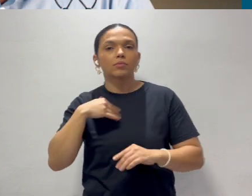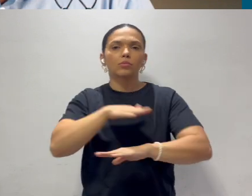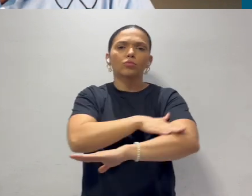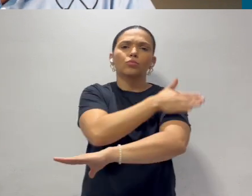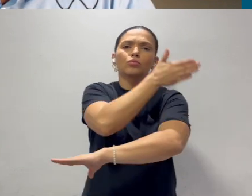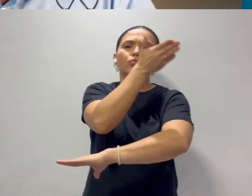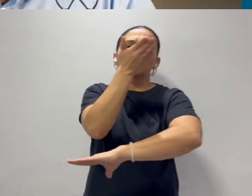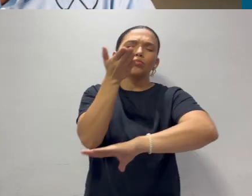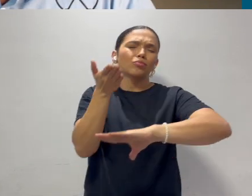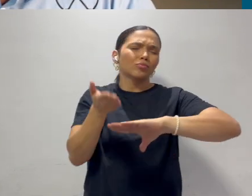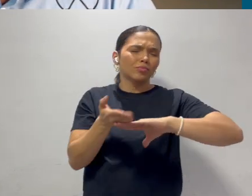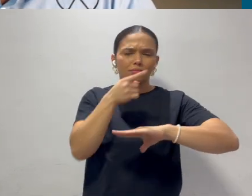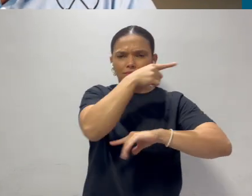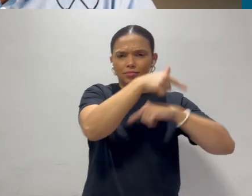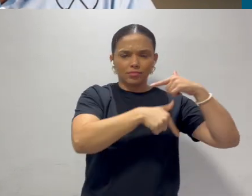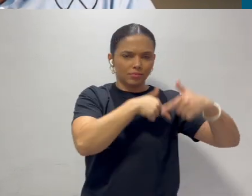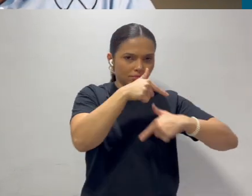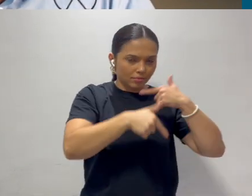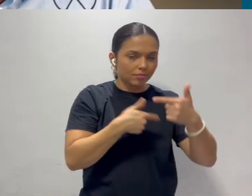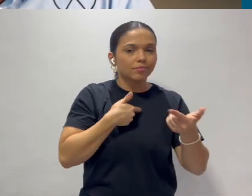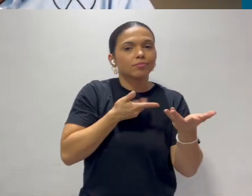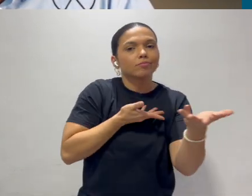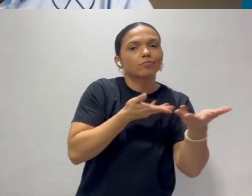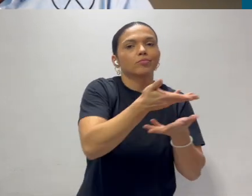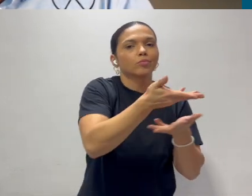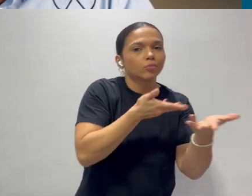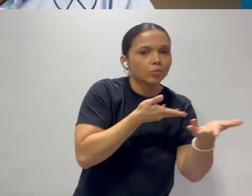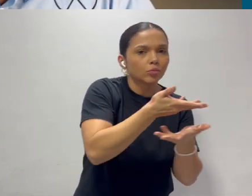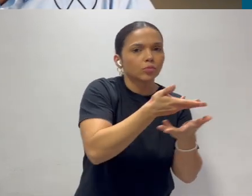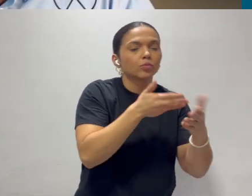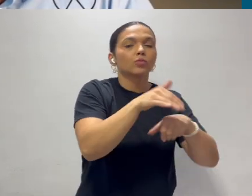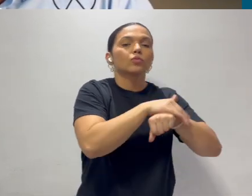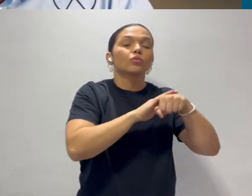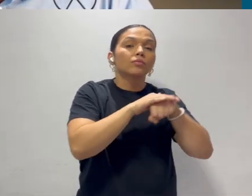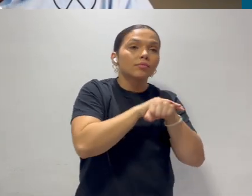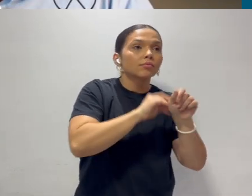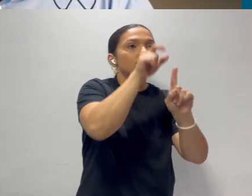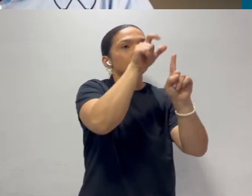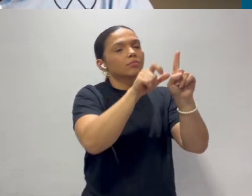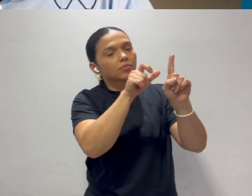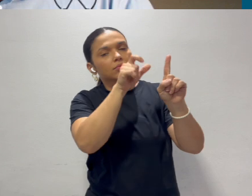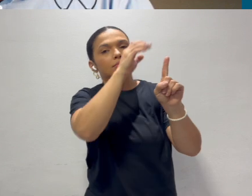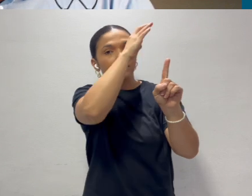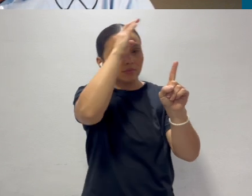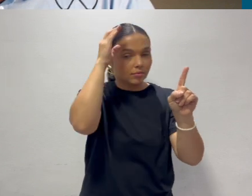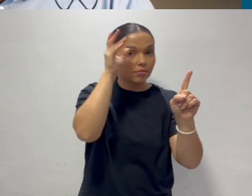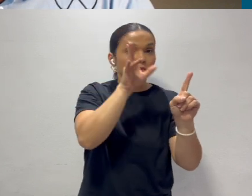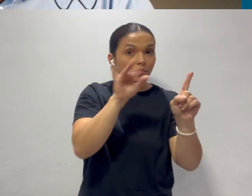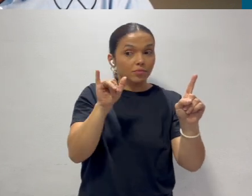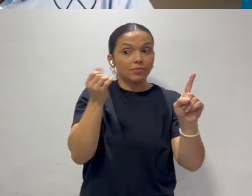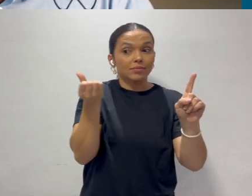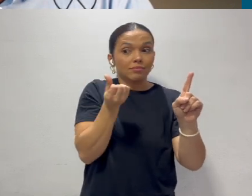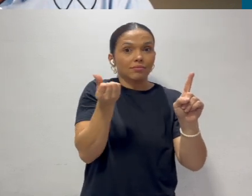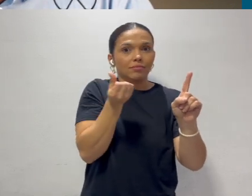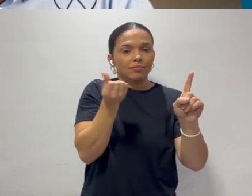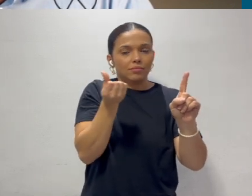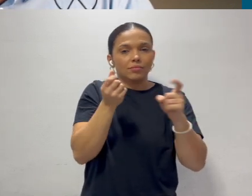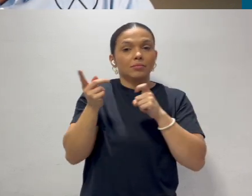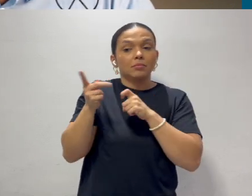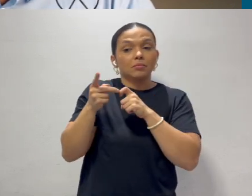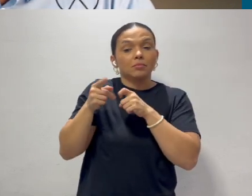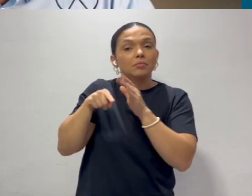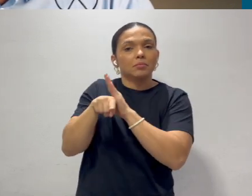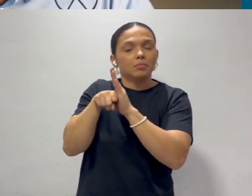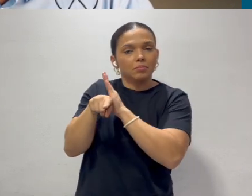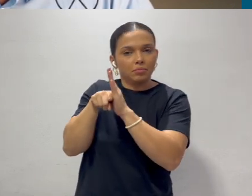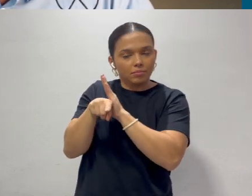inteiro no escritório, auxiliando, conversando com o cliente que vai passar em perícia na sexta-feira. Eles estão